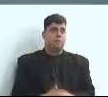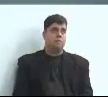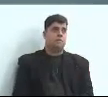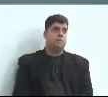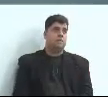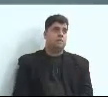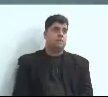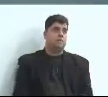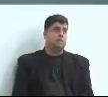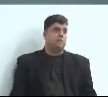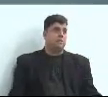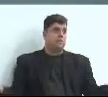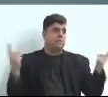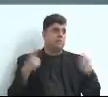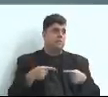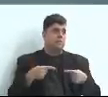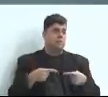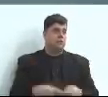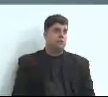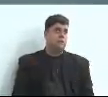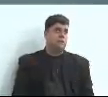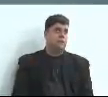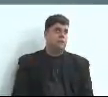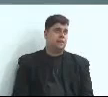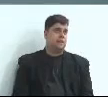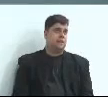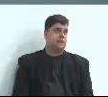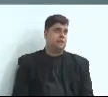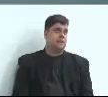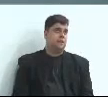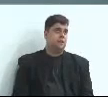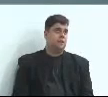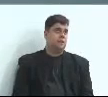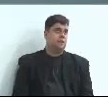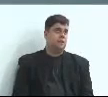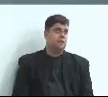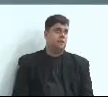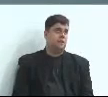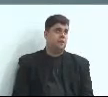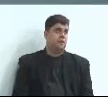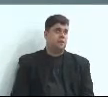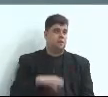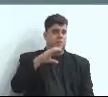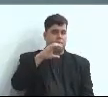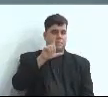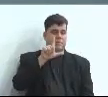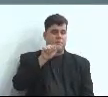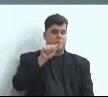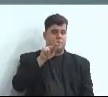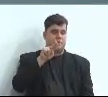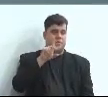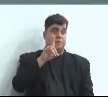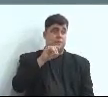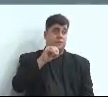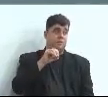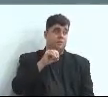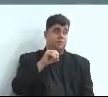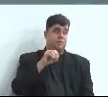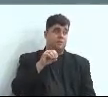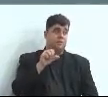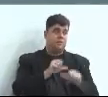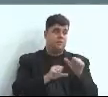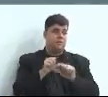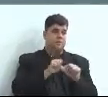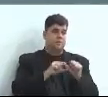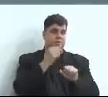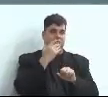candidato... Ah, posso falar tranquilamente? O Cláudio Ferreira, ele mudou a